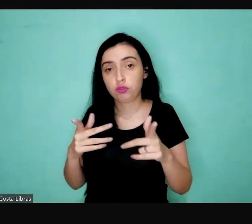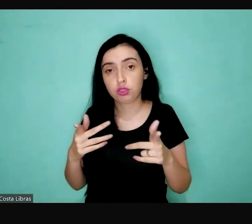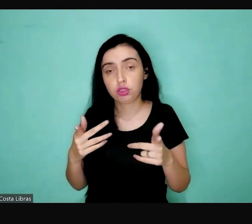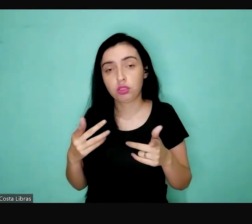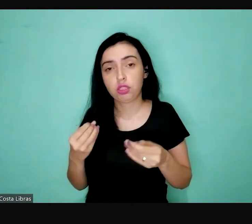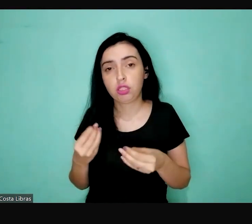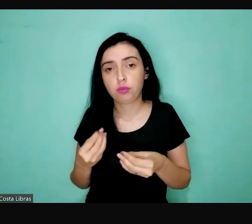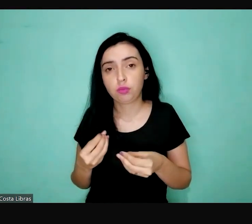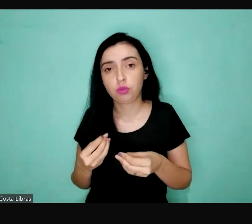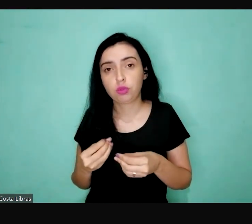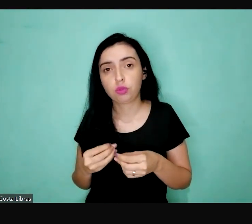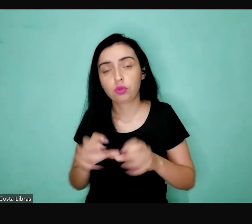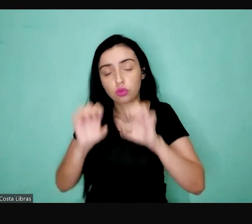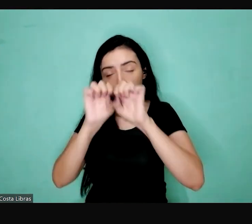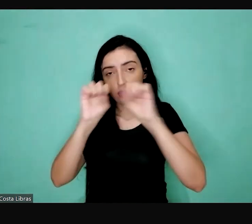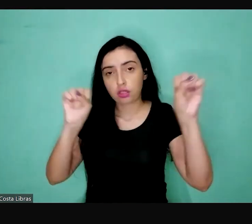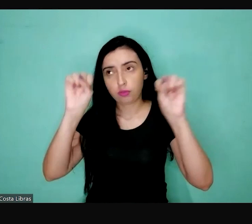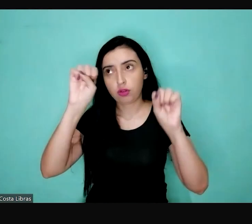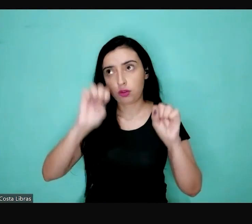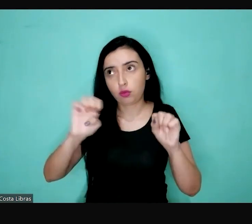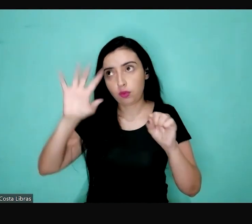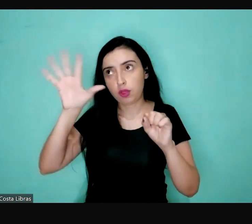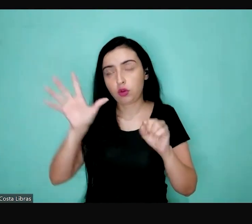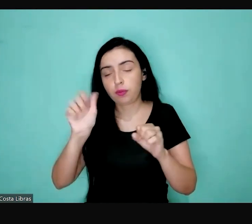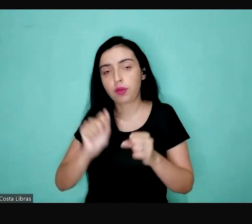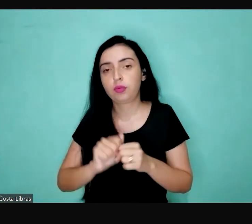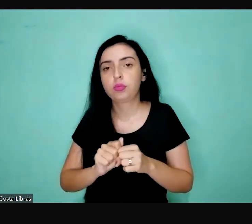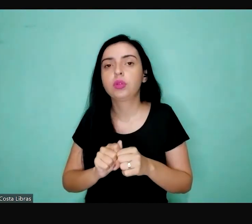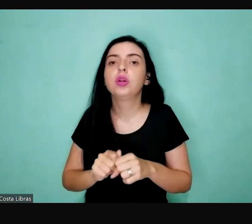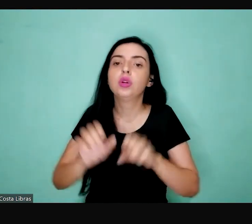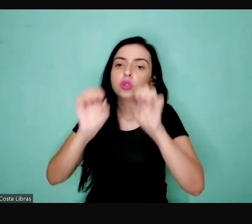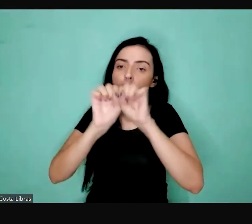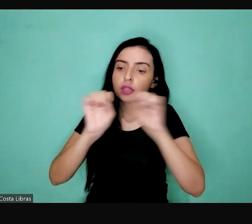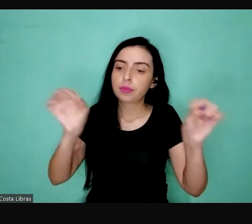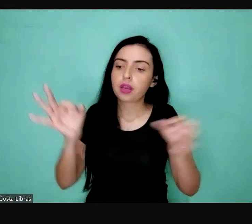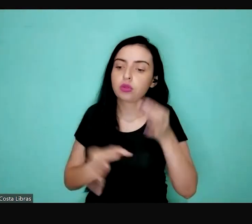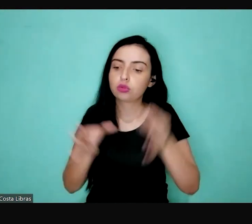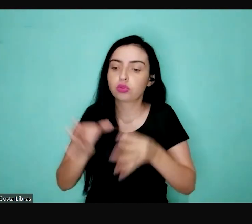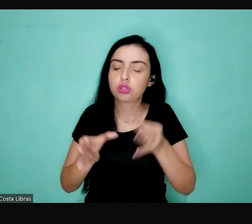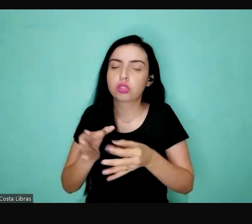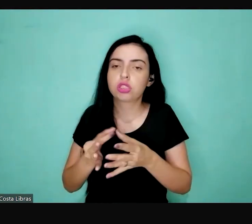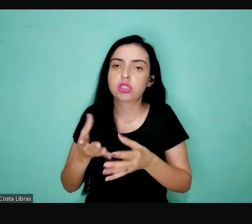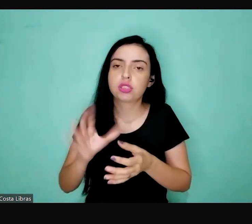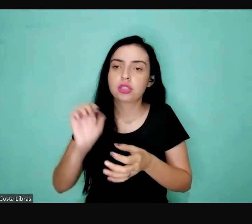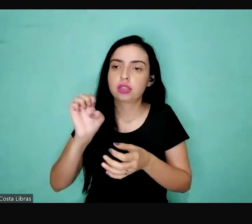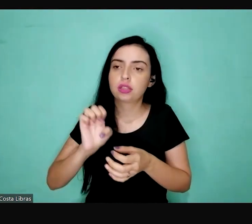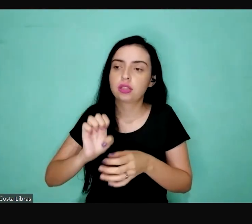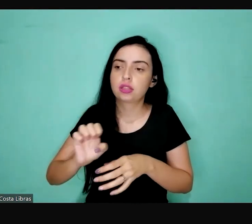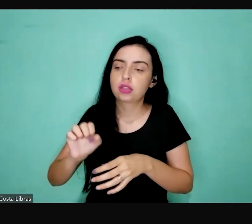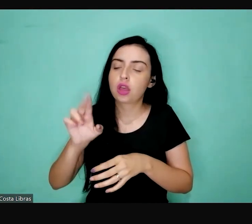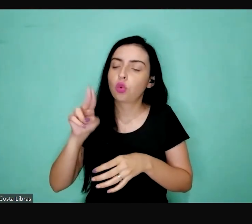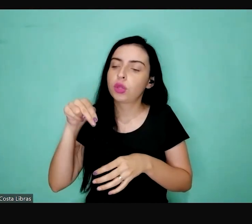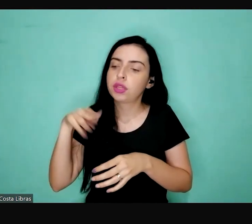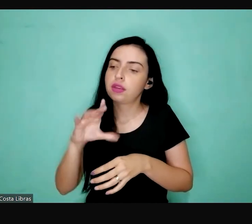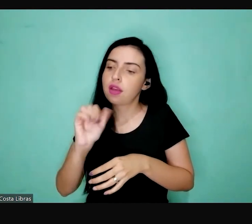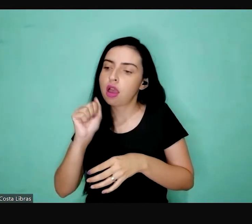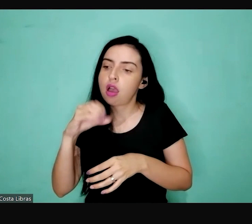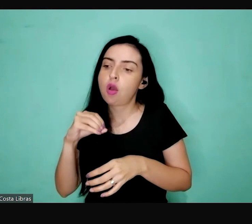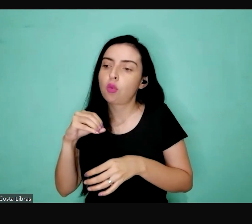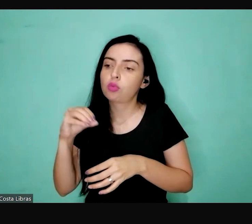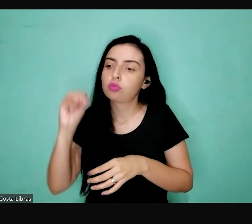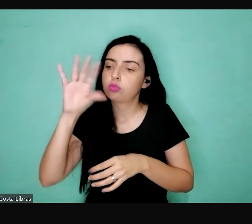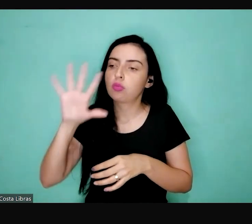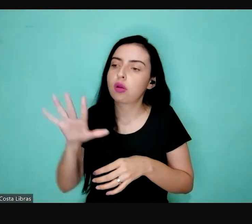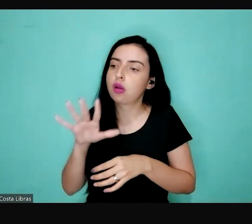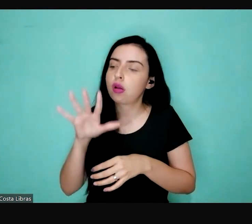Do Tribunal Europeu é o Tribunal da Justiça da União Europeia, que em verdade não é só um tribunal, são vários, Tribunal da